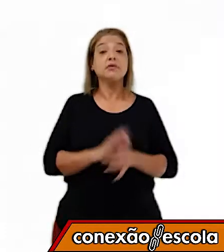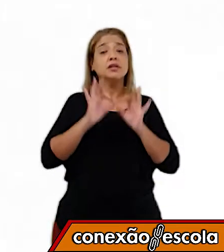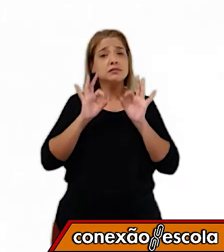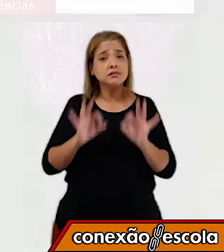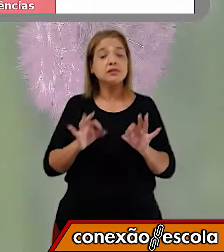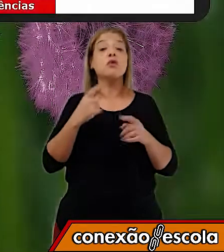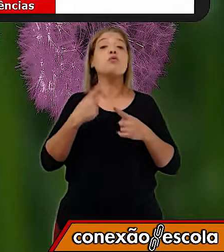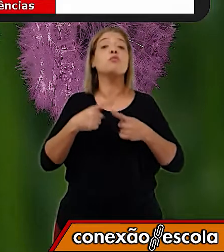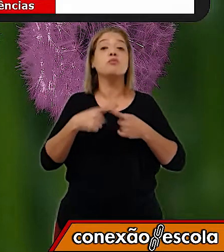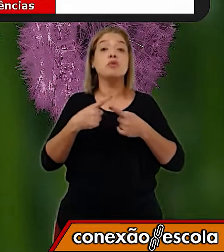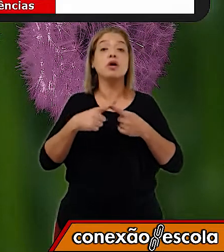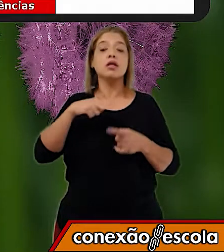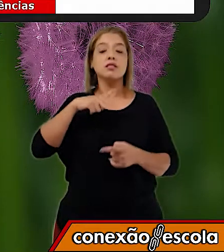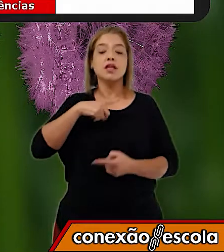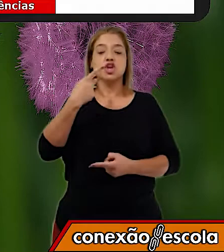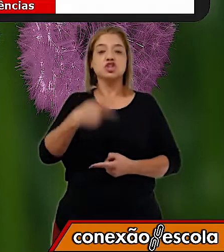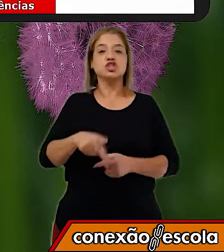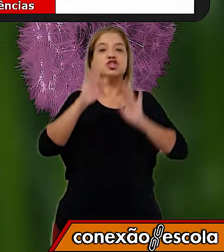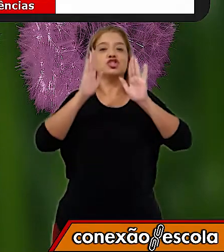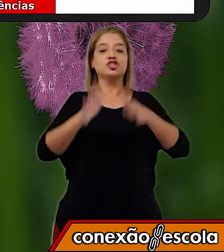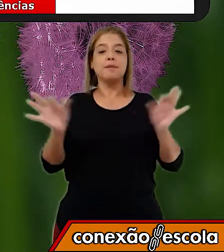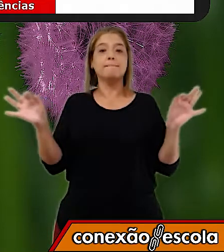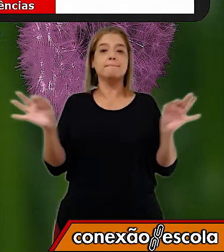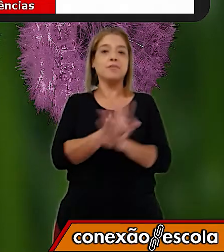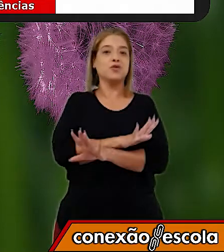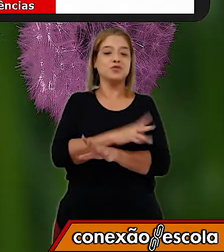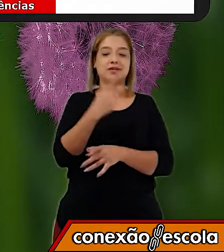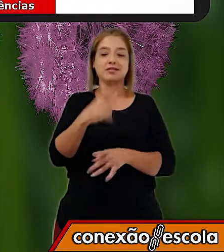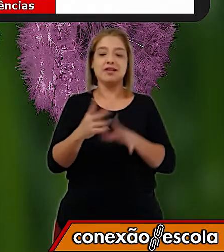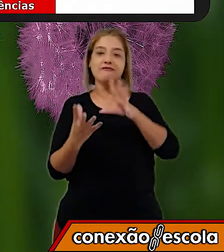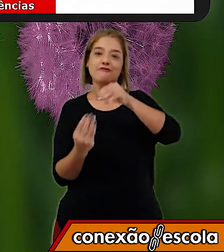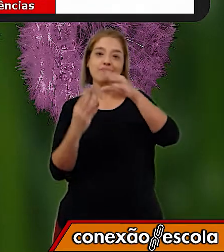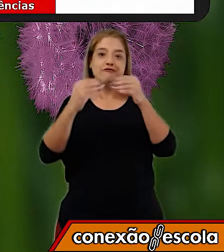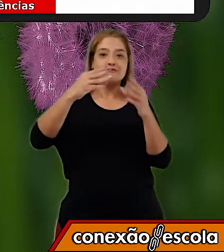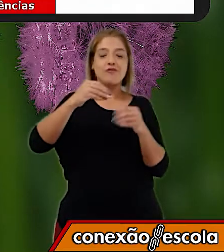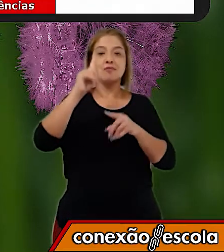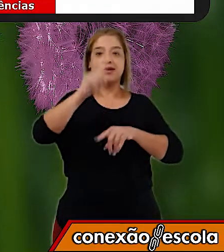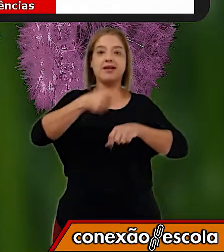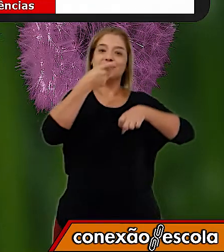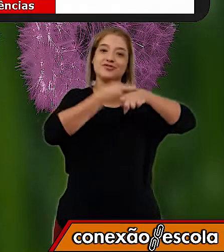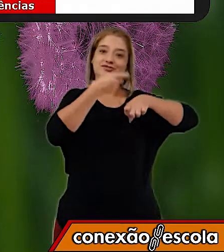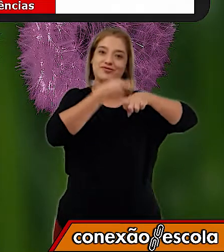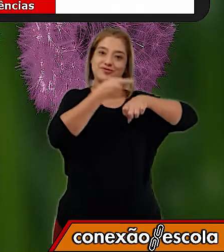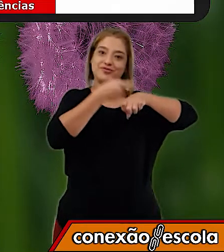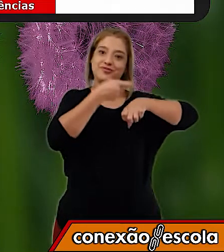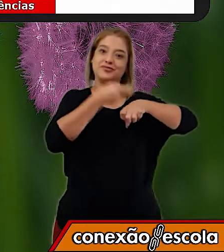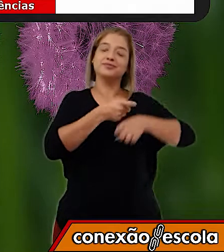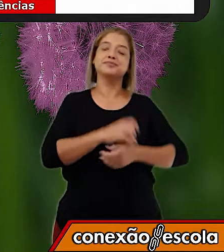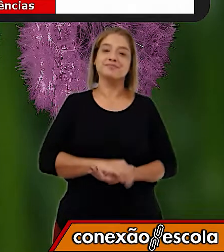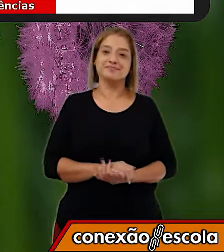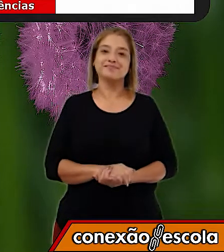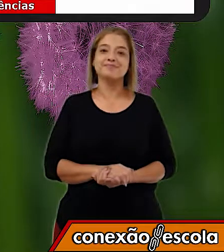Exatamente porque há uma forma definida nas matérias sólidas.